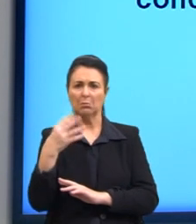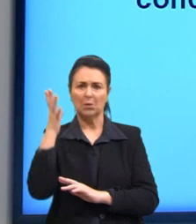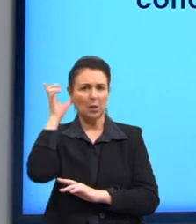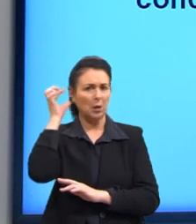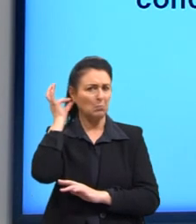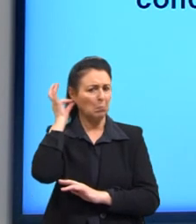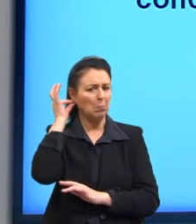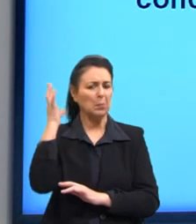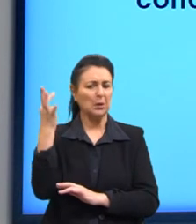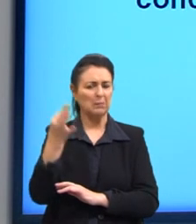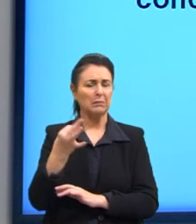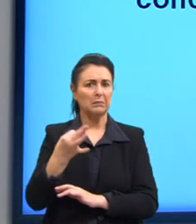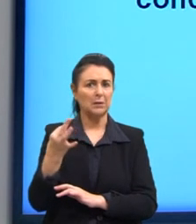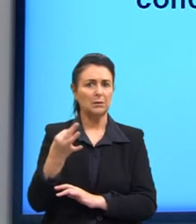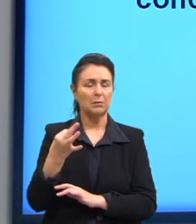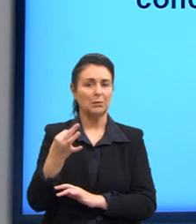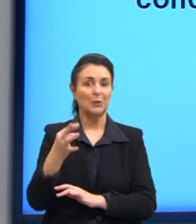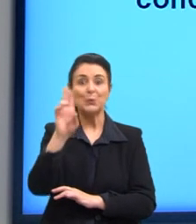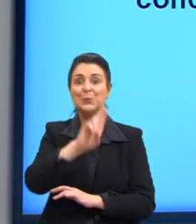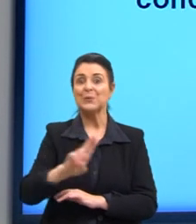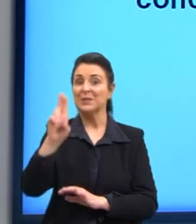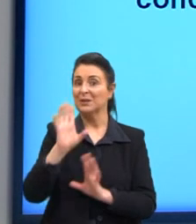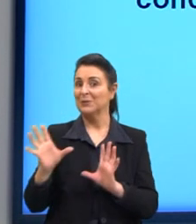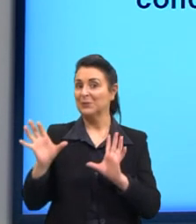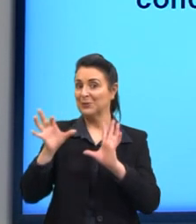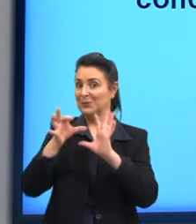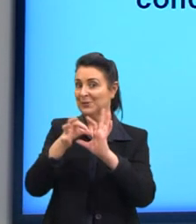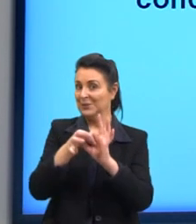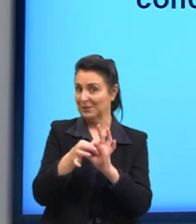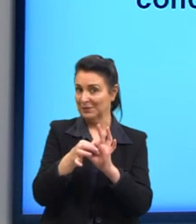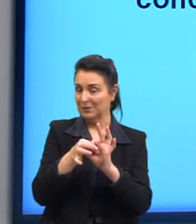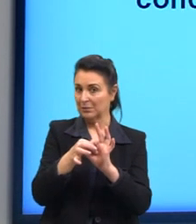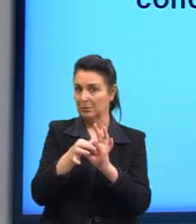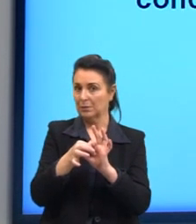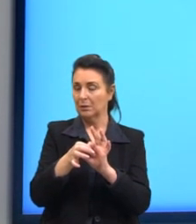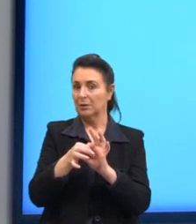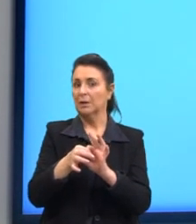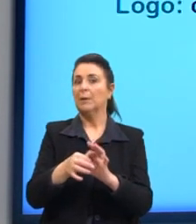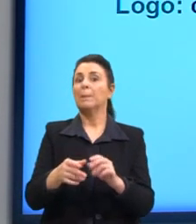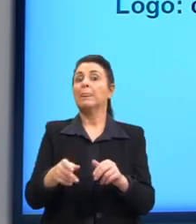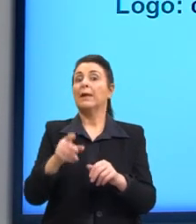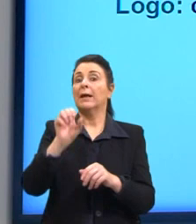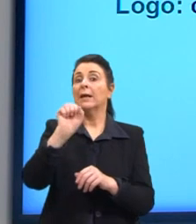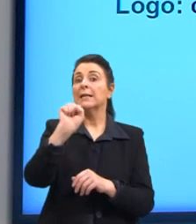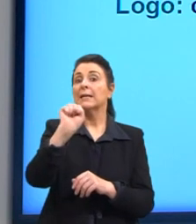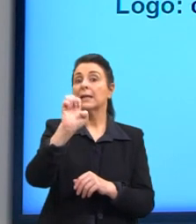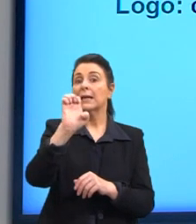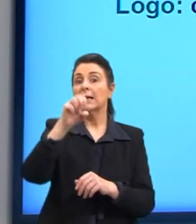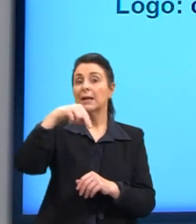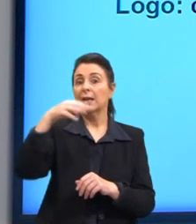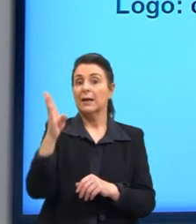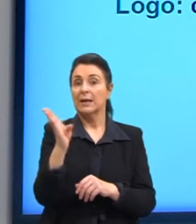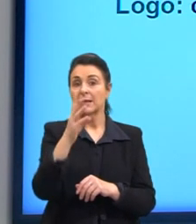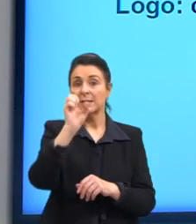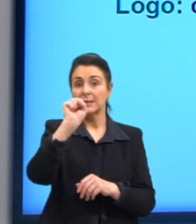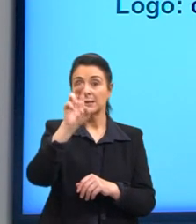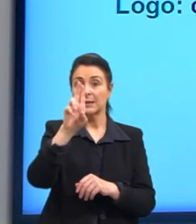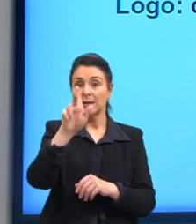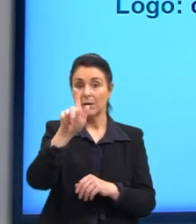os conectores interfrásicos em segundo lugar lembram que aqui ó